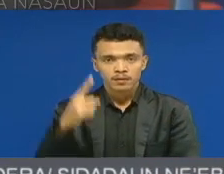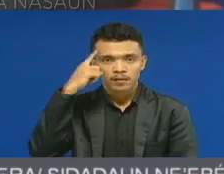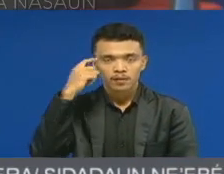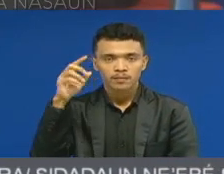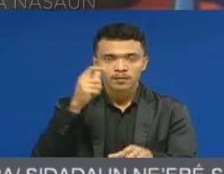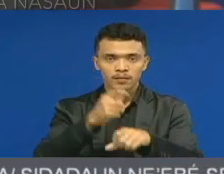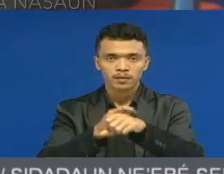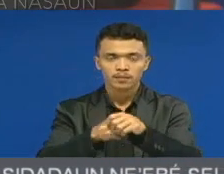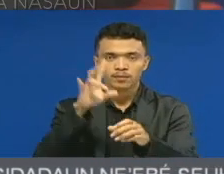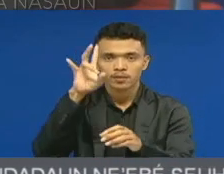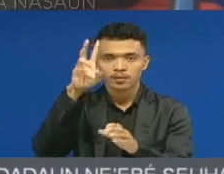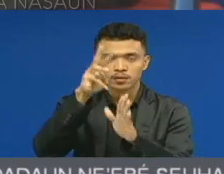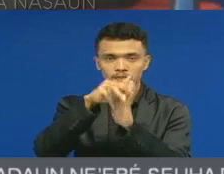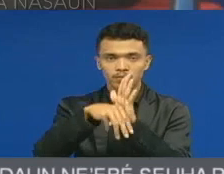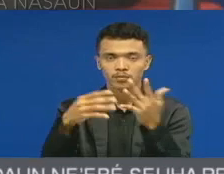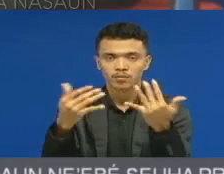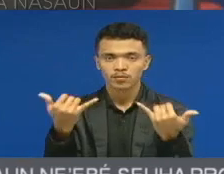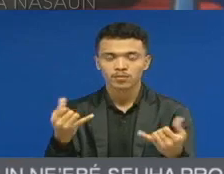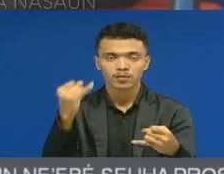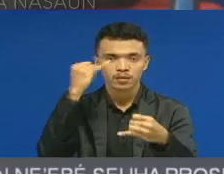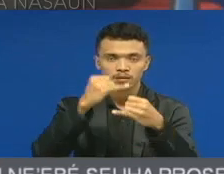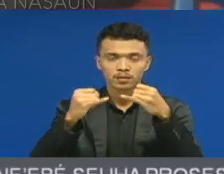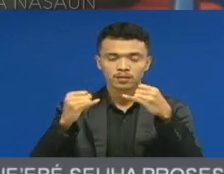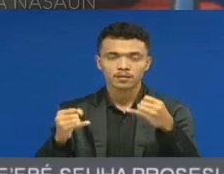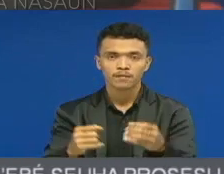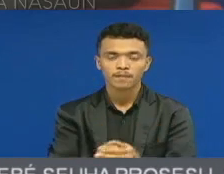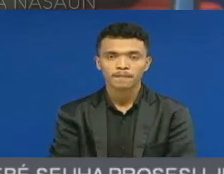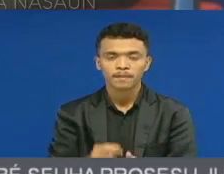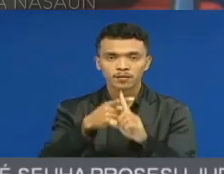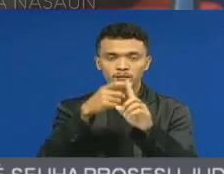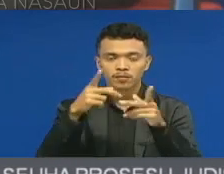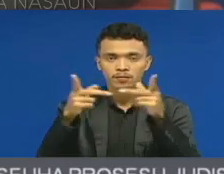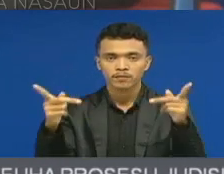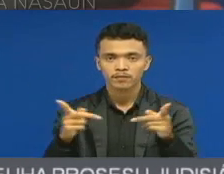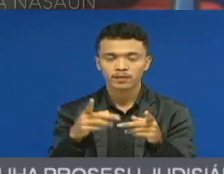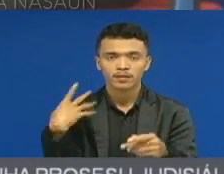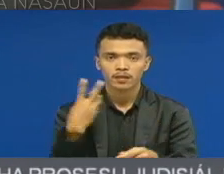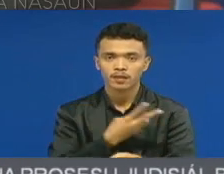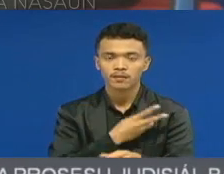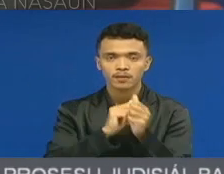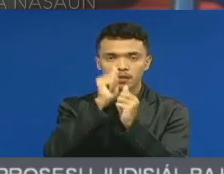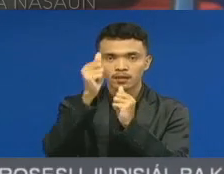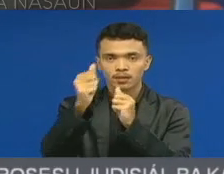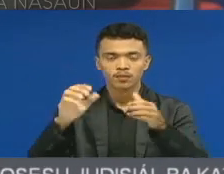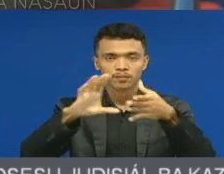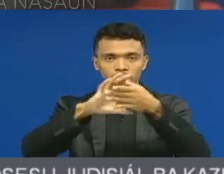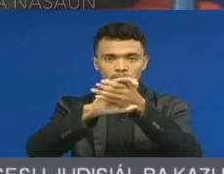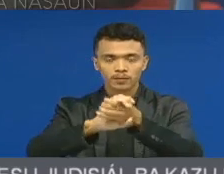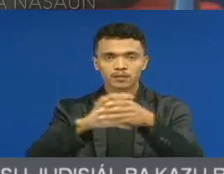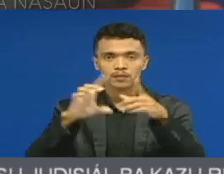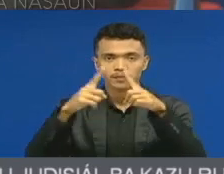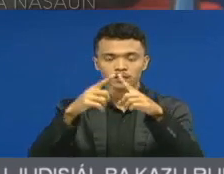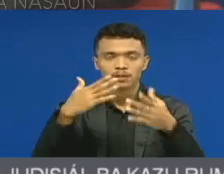tempo, para o segmento de 7 minutos, hoje ainda termina em rede. Da lei da Rússia, estúdio RTTL, a minha caracato, parabéns para Itabotnia,